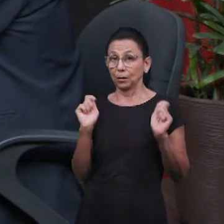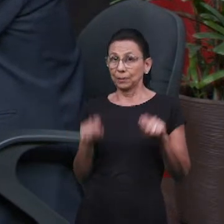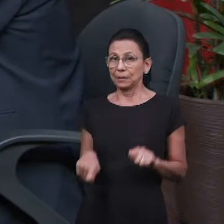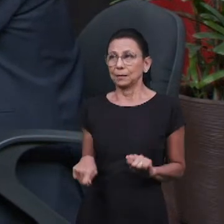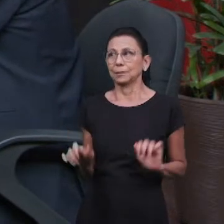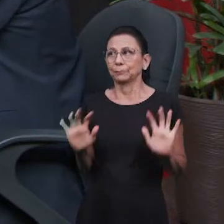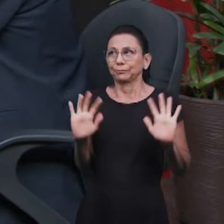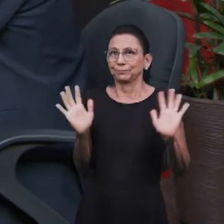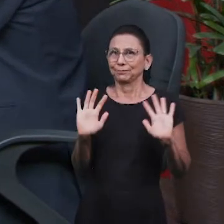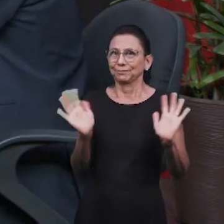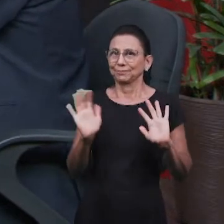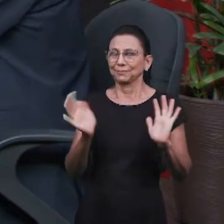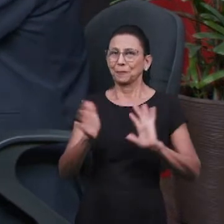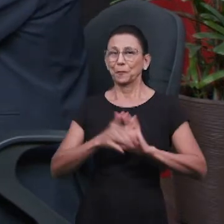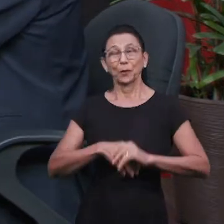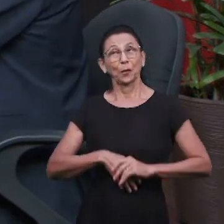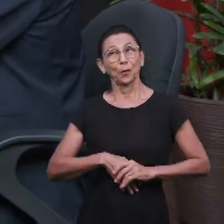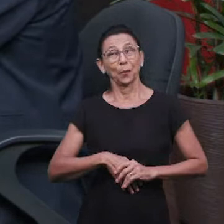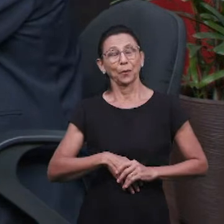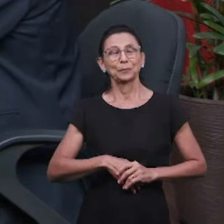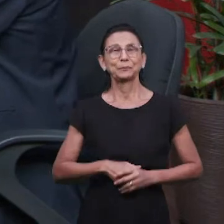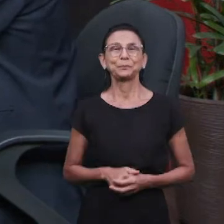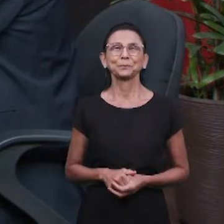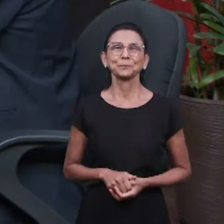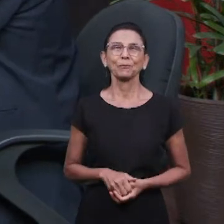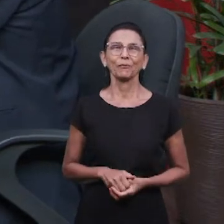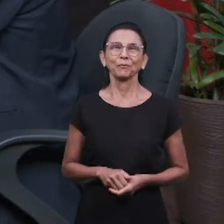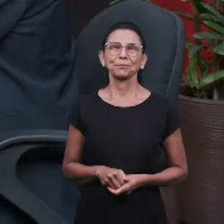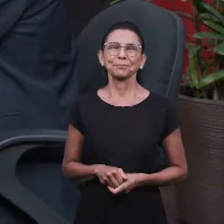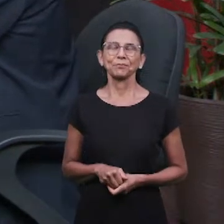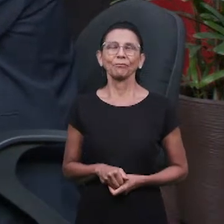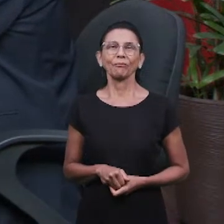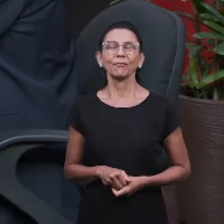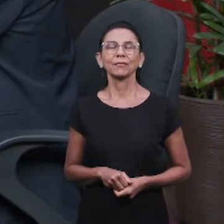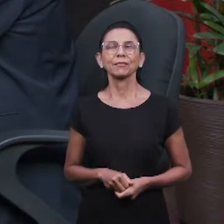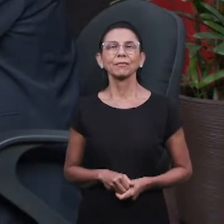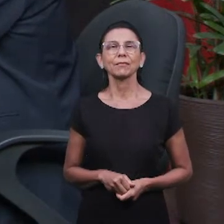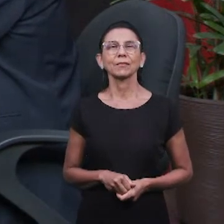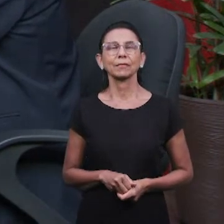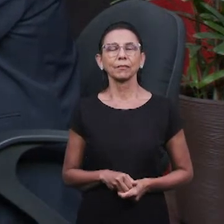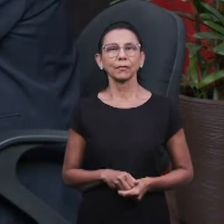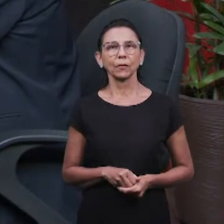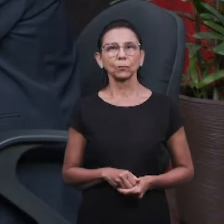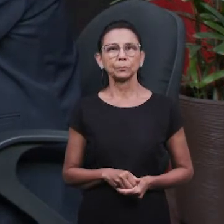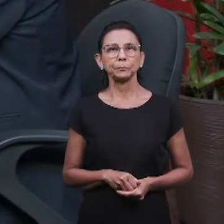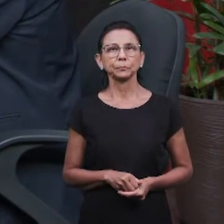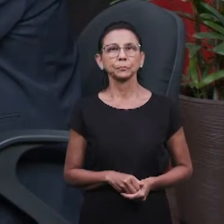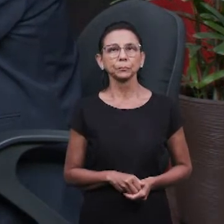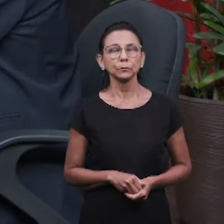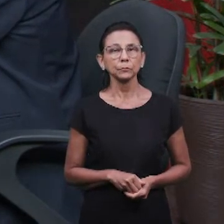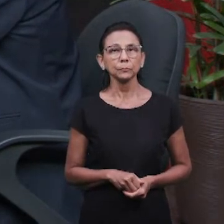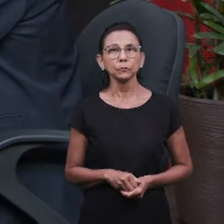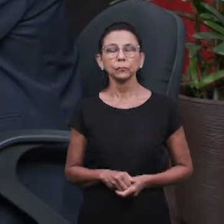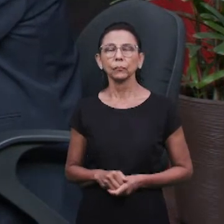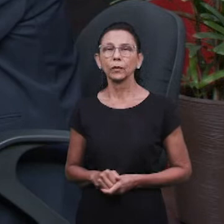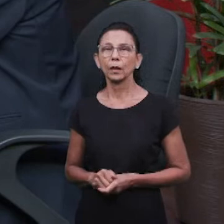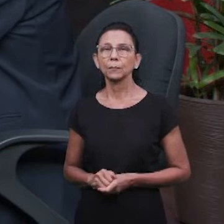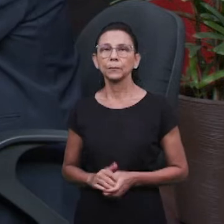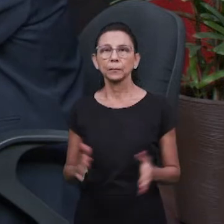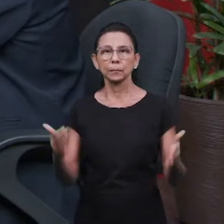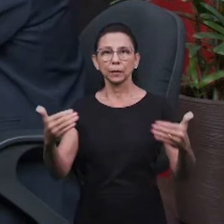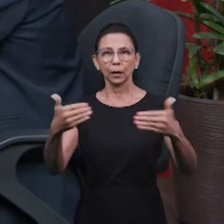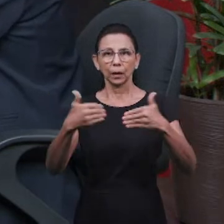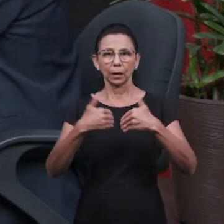intelectual expressiva, eu estava bem na vida, hein? Mas vamos lá. O tema do programa de hoje é